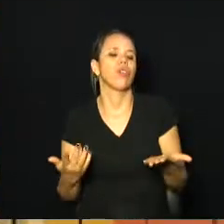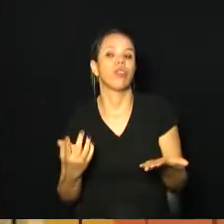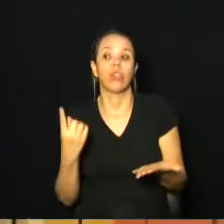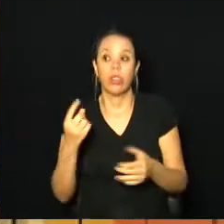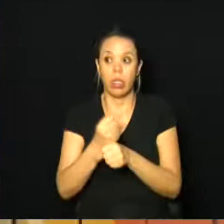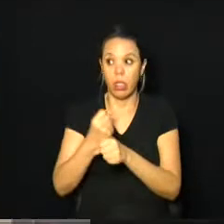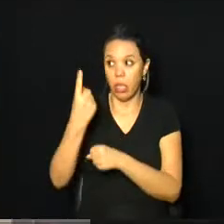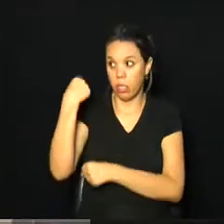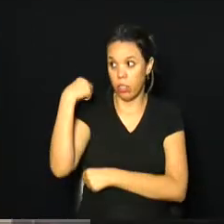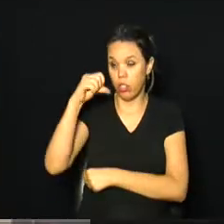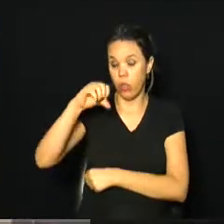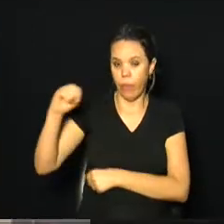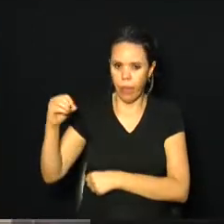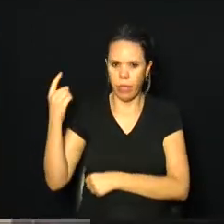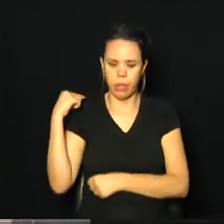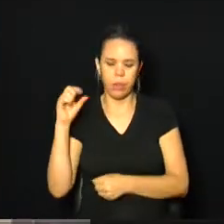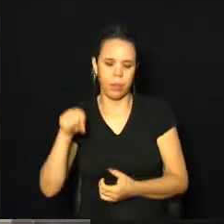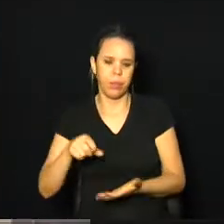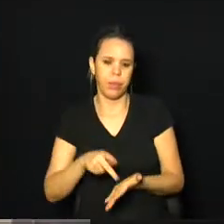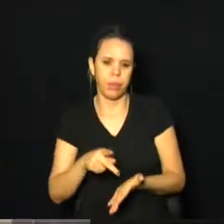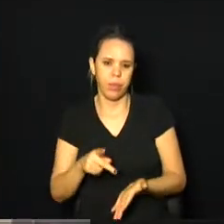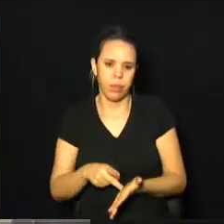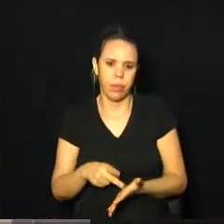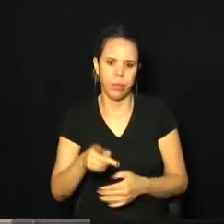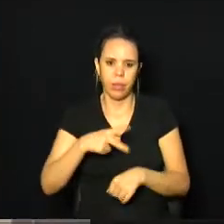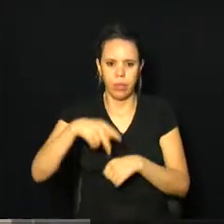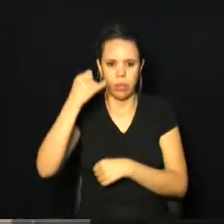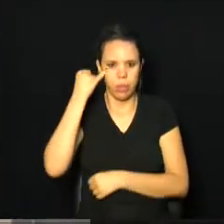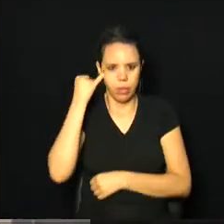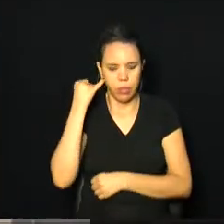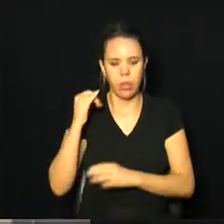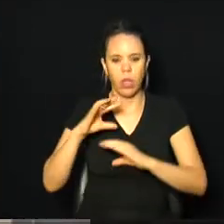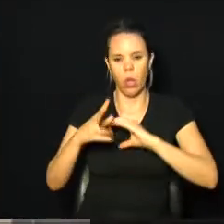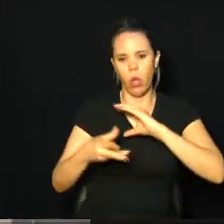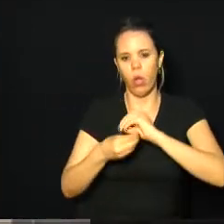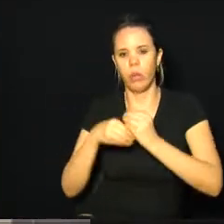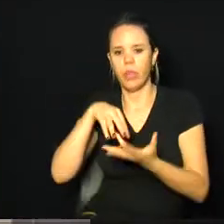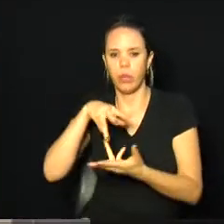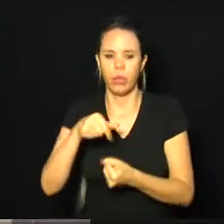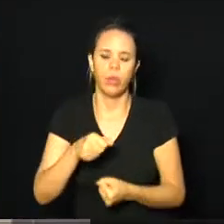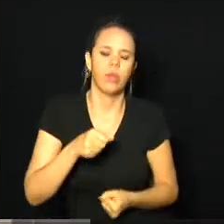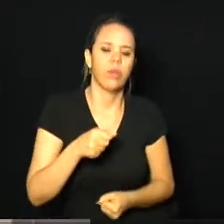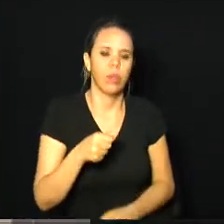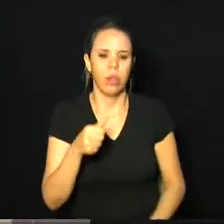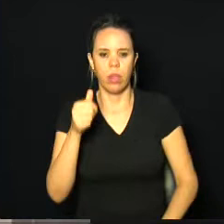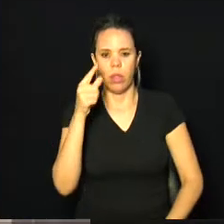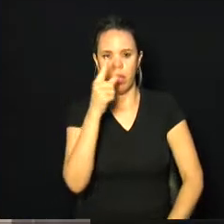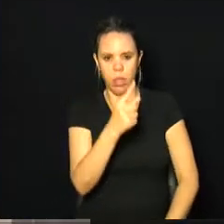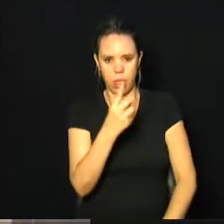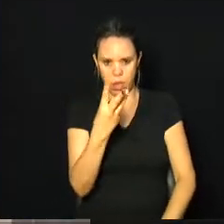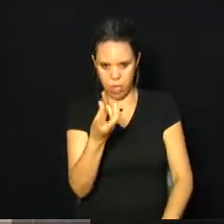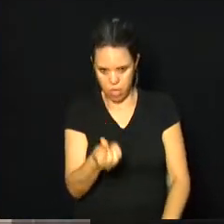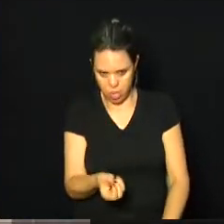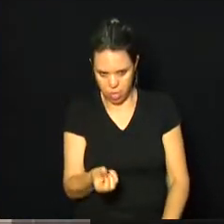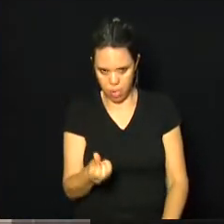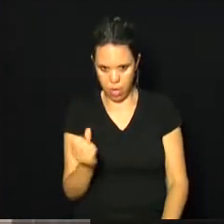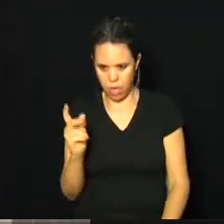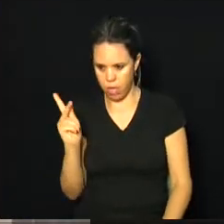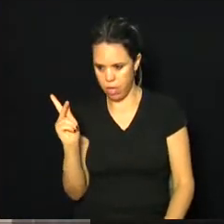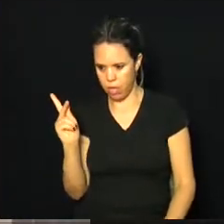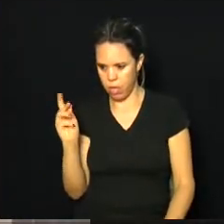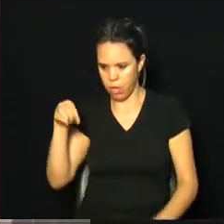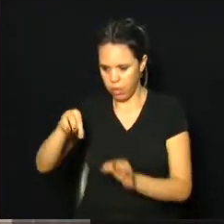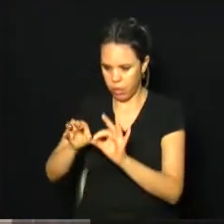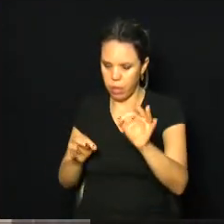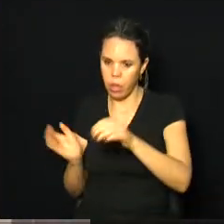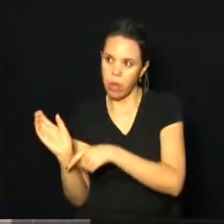90. Exatamente, foi lá no Japão, inclusive na Copa do Mundo. E o 136 que eu dei no saque, ele está dando no